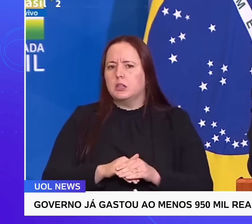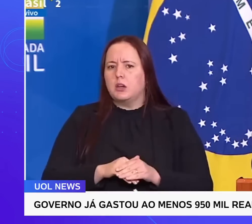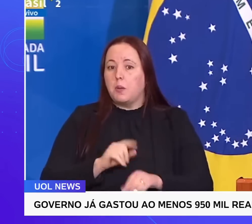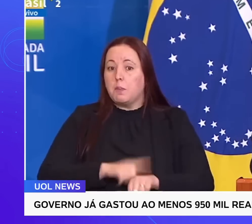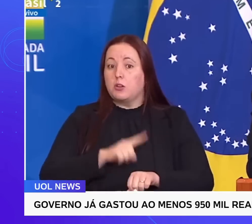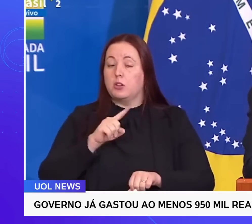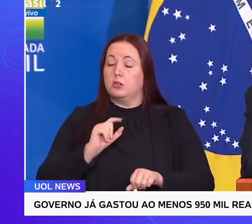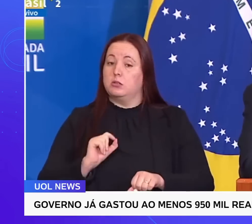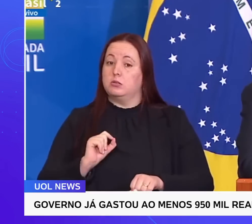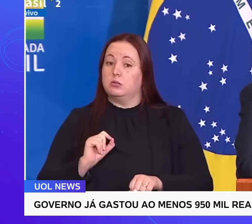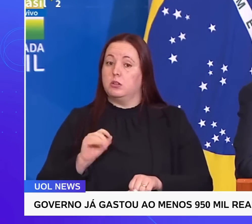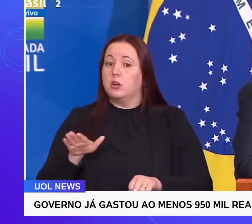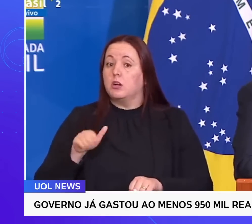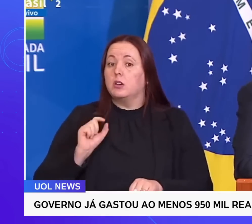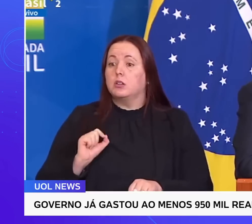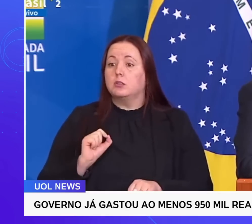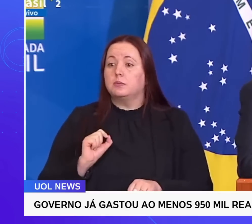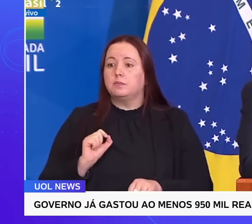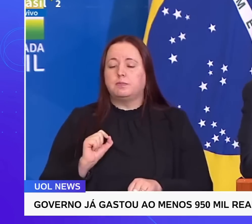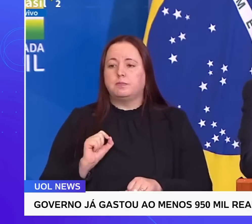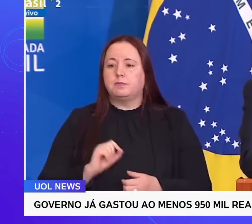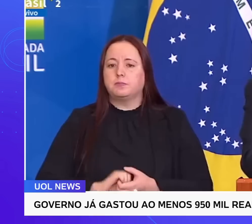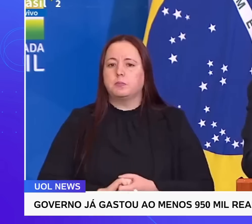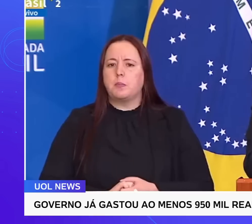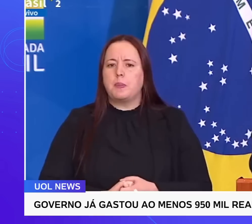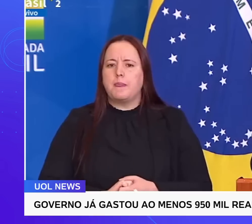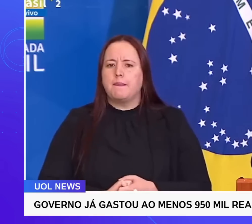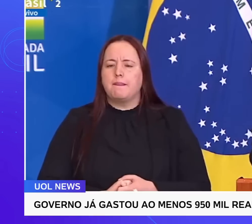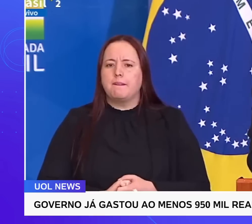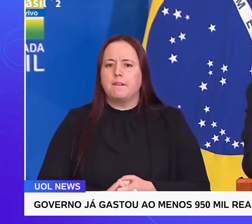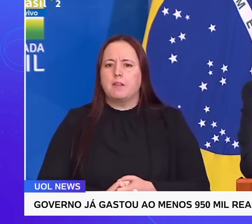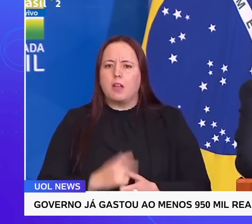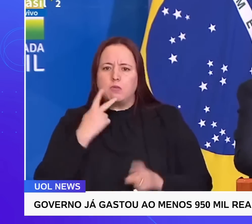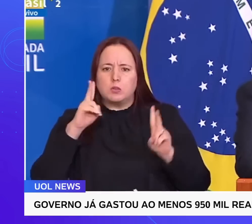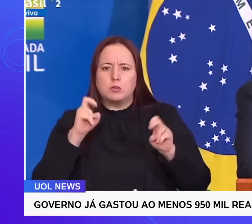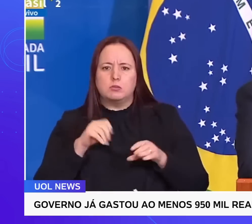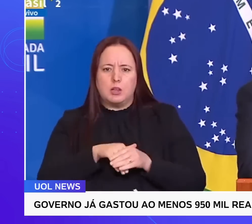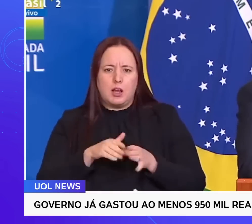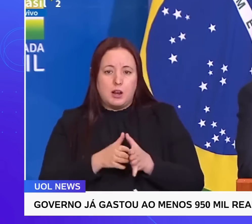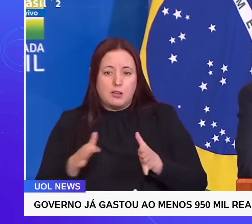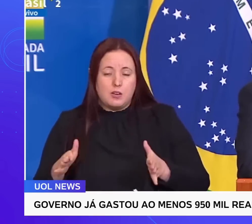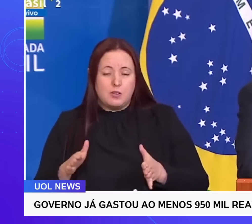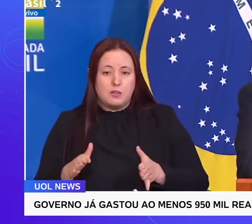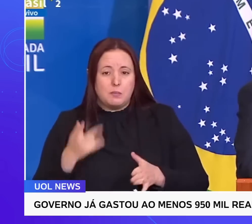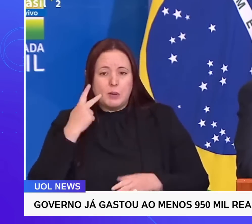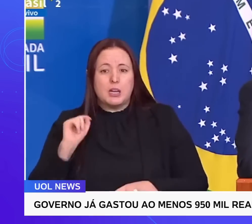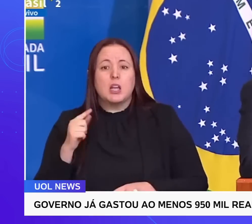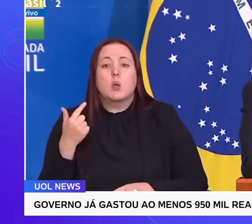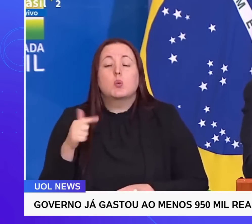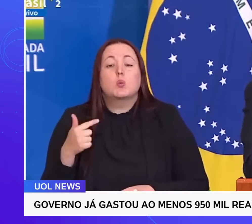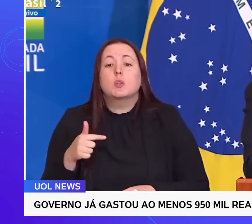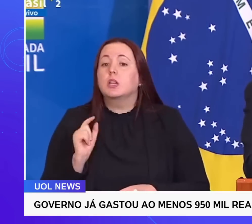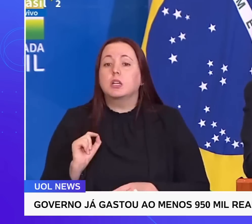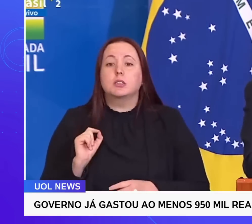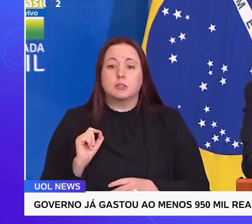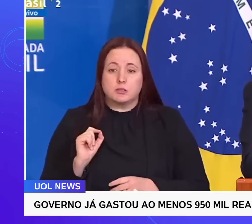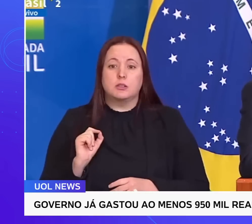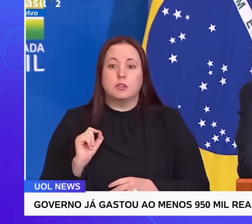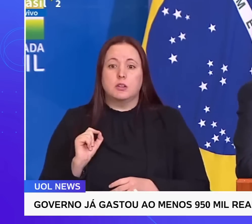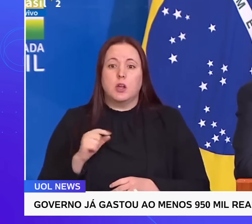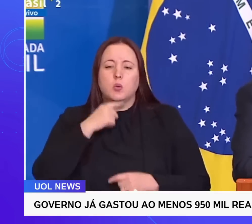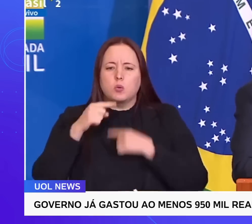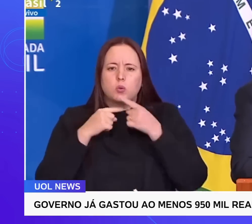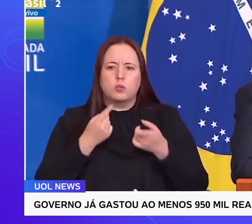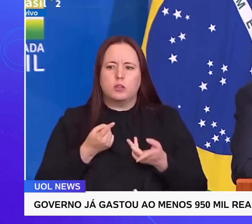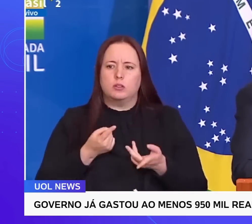após ele deixar a presidência a lei permite que ex-presidente mantenham seis senhores remunerados pelo orçamento além de